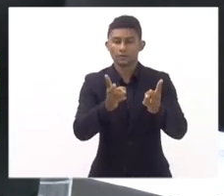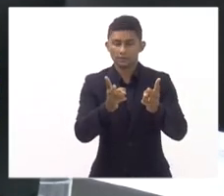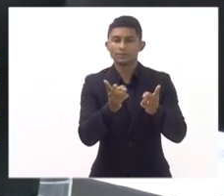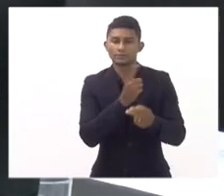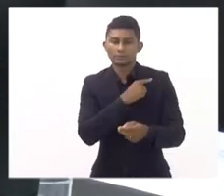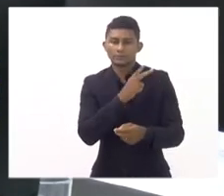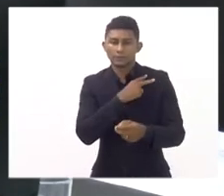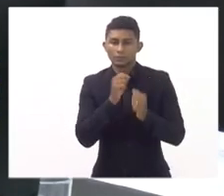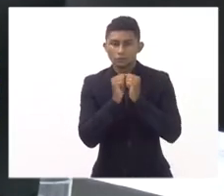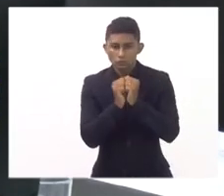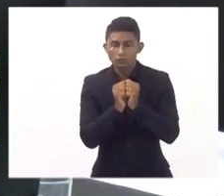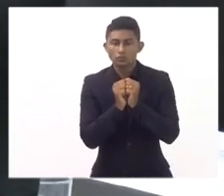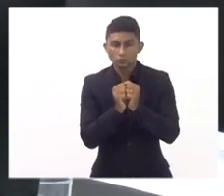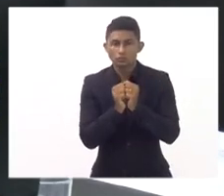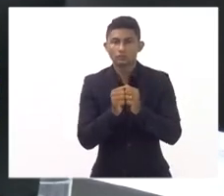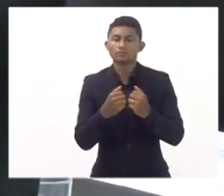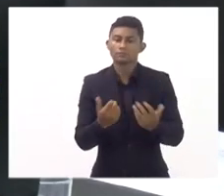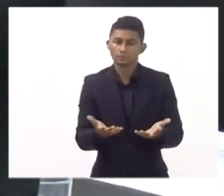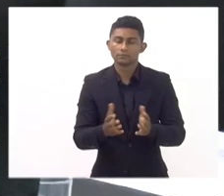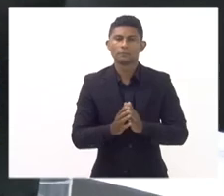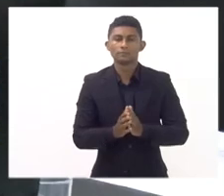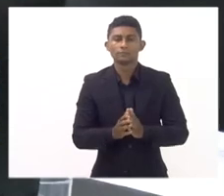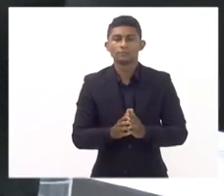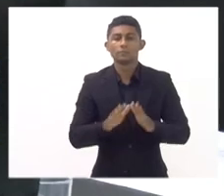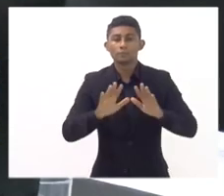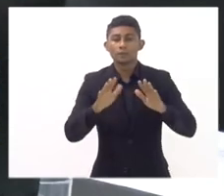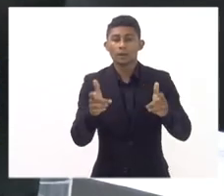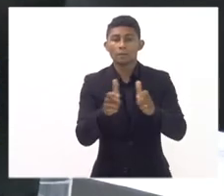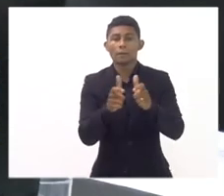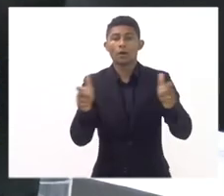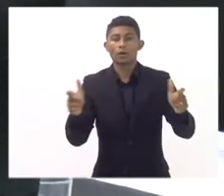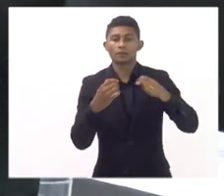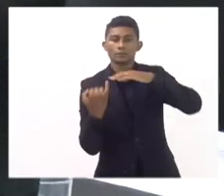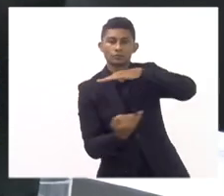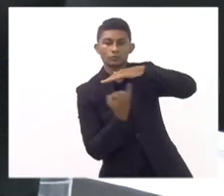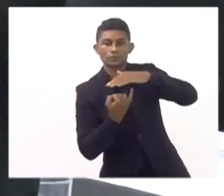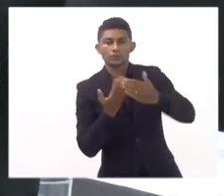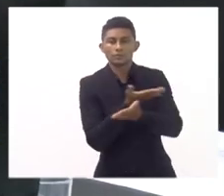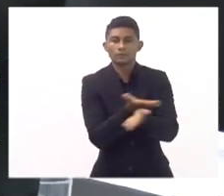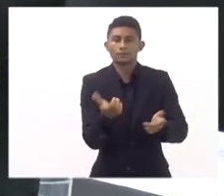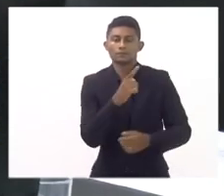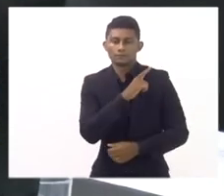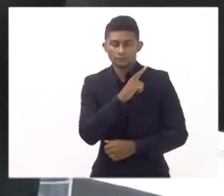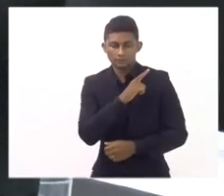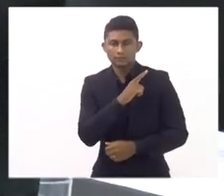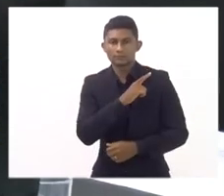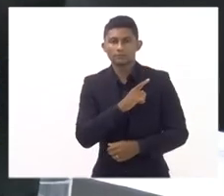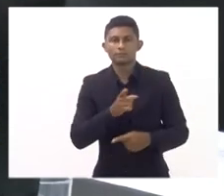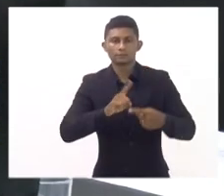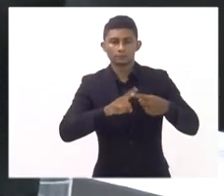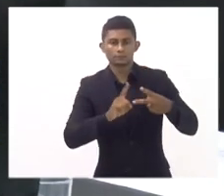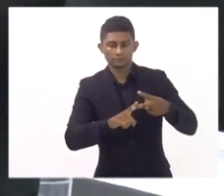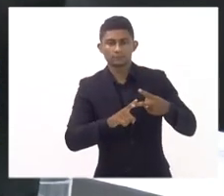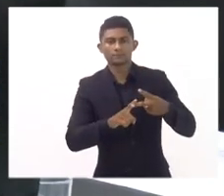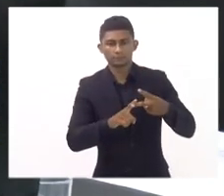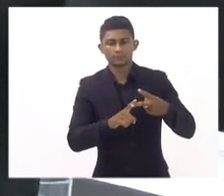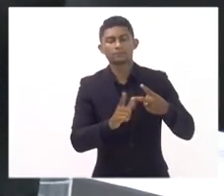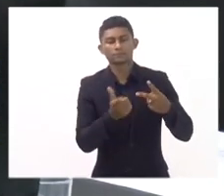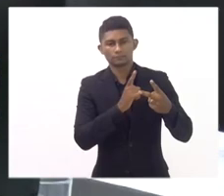isso a modalidade se torna concomitante. Mas, na maioria hoje das instituições, a gente tem oferta em conjunto,